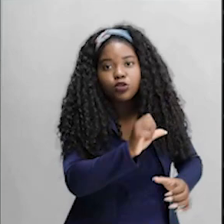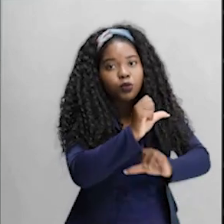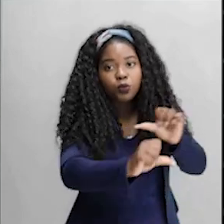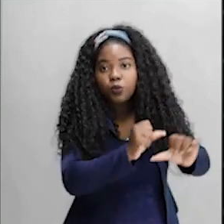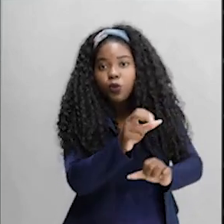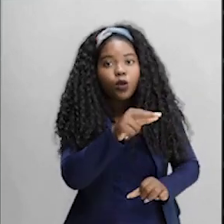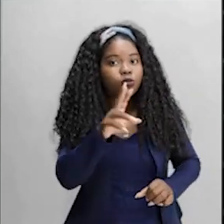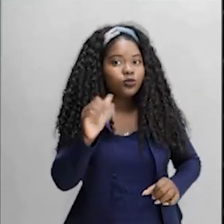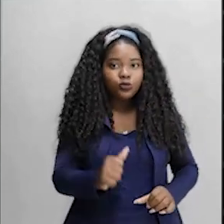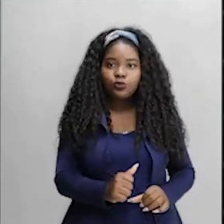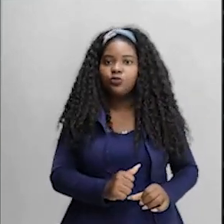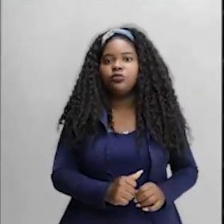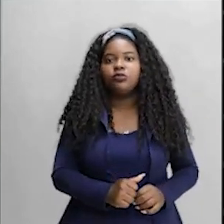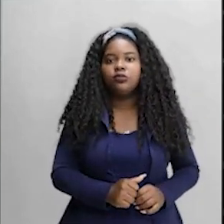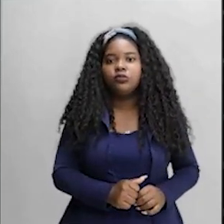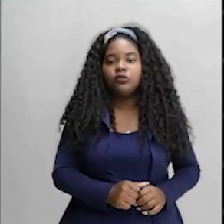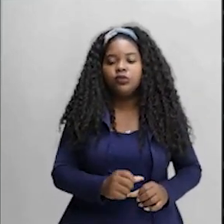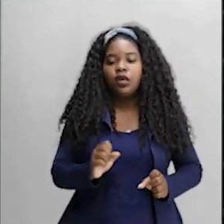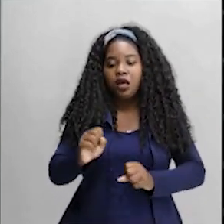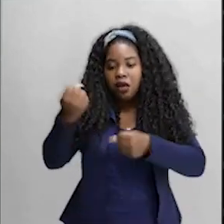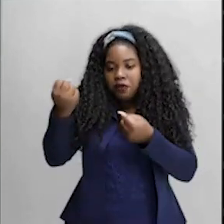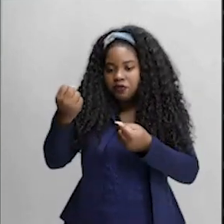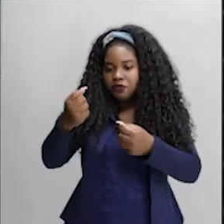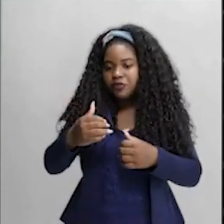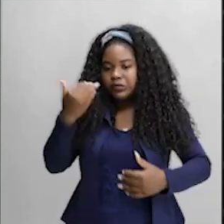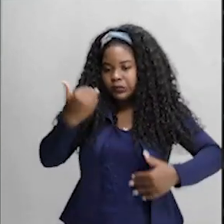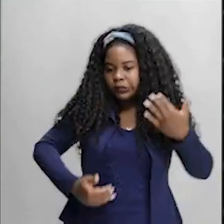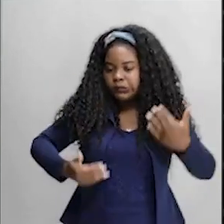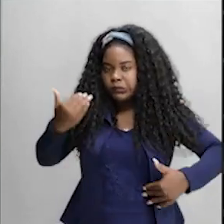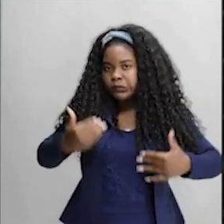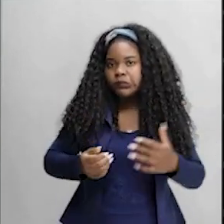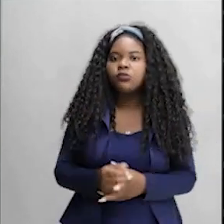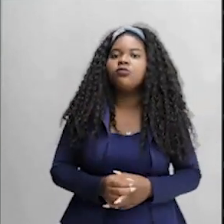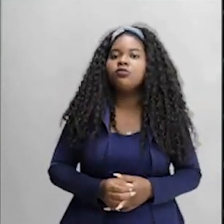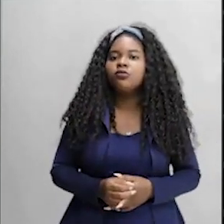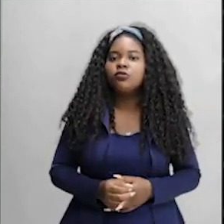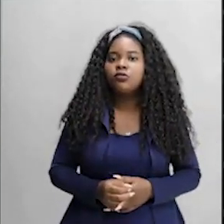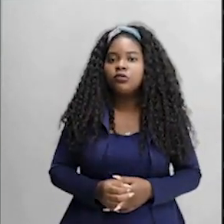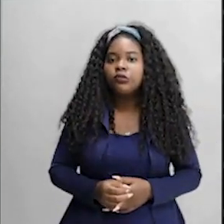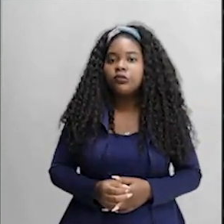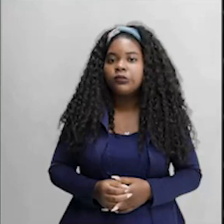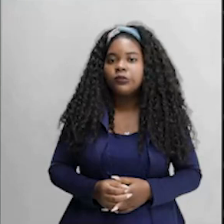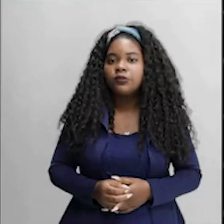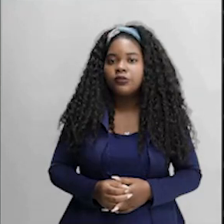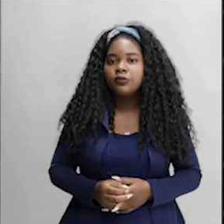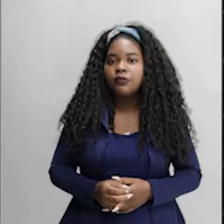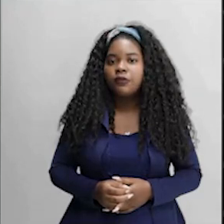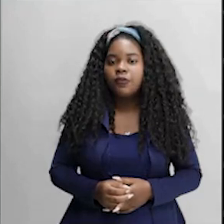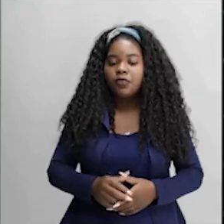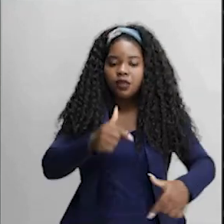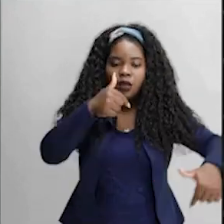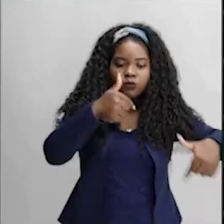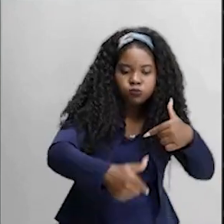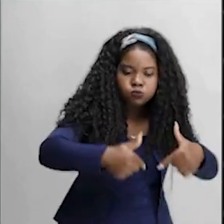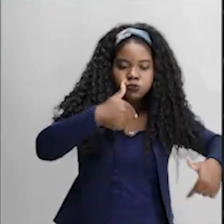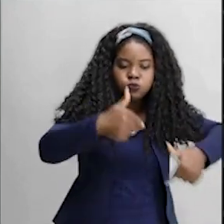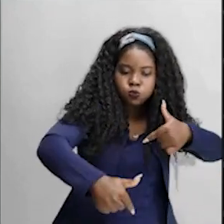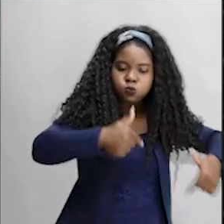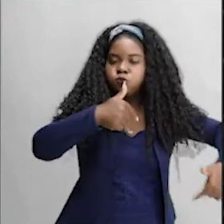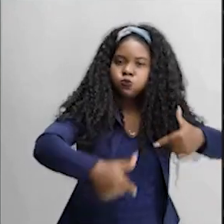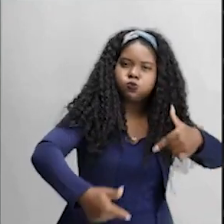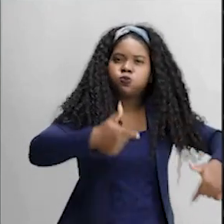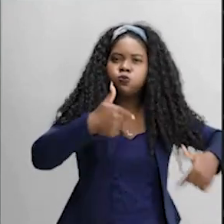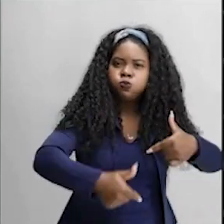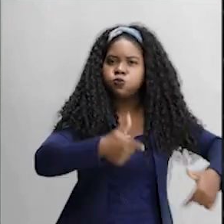tem um limite. E com a idade vai diminuindo, lembra? Você vai ter de trabalhar muito mais para ter alguma